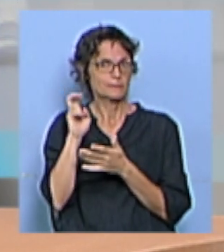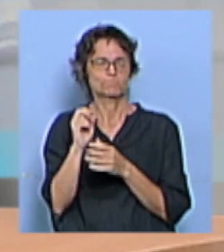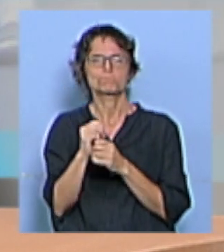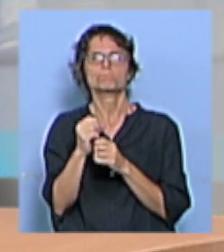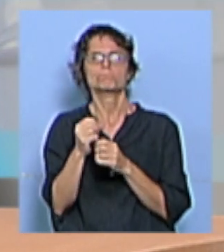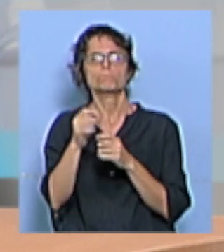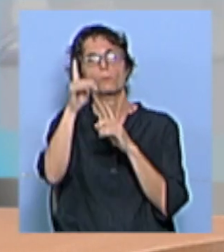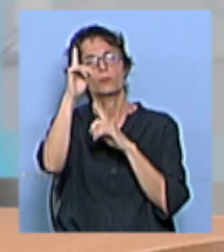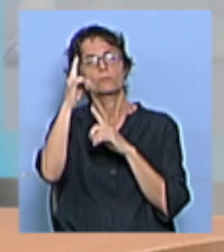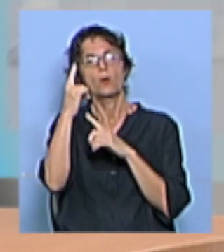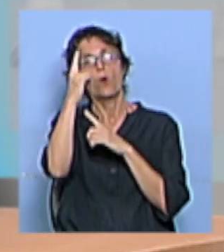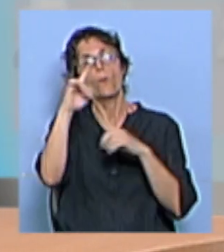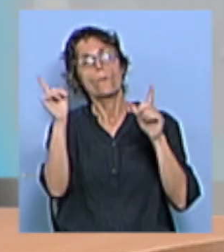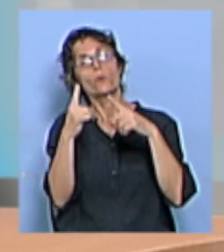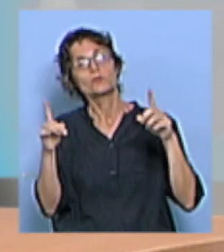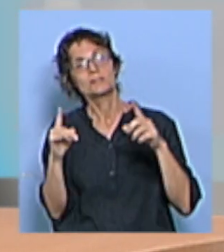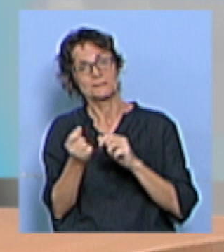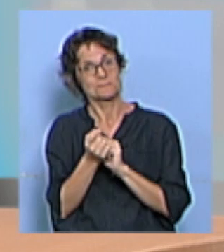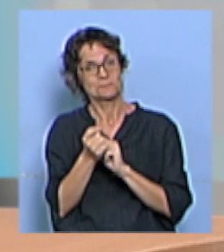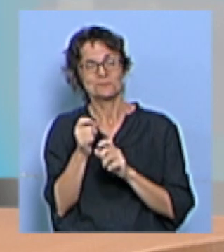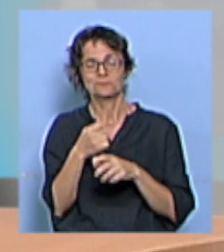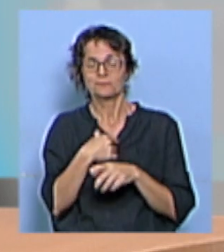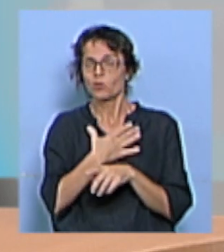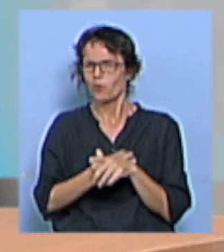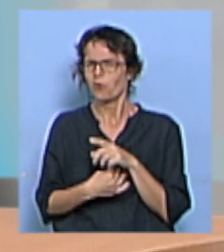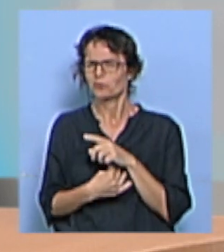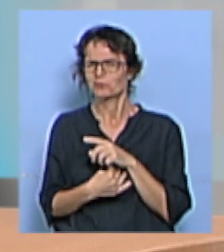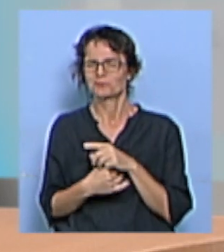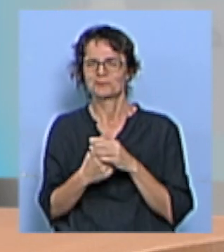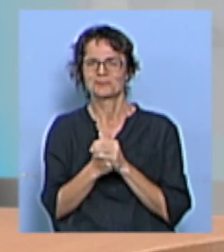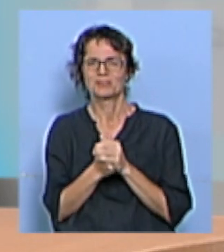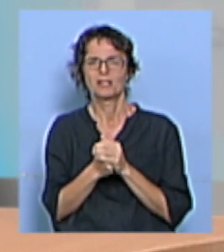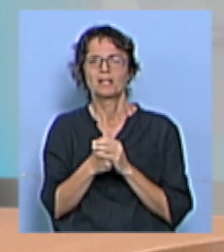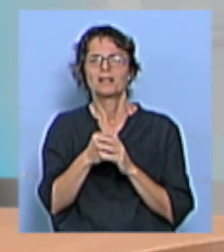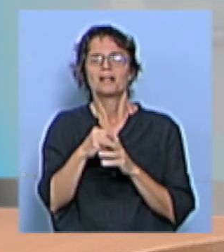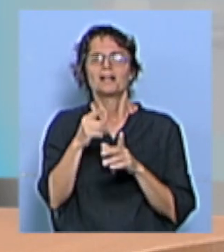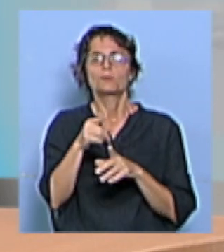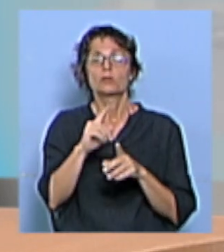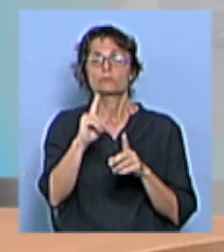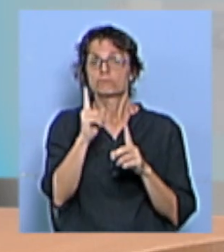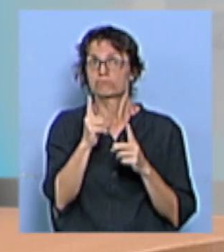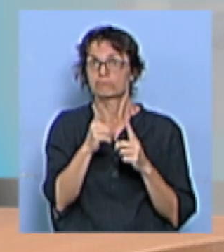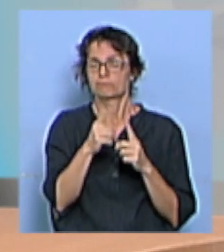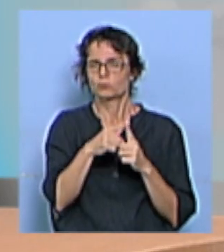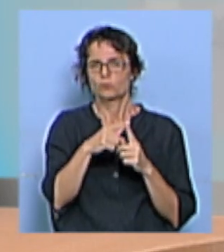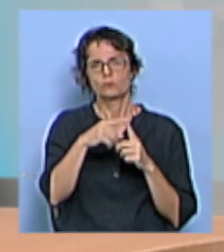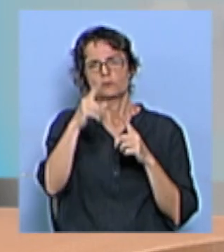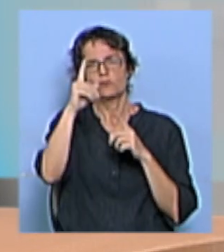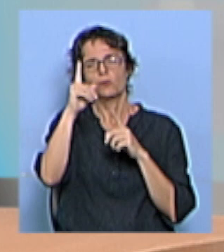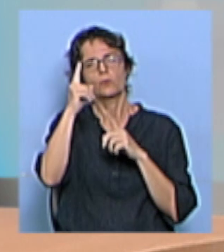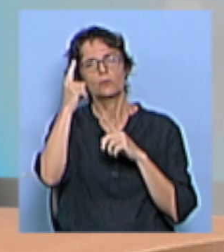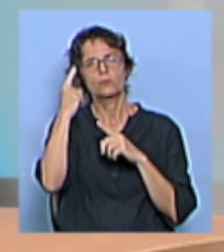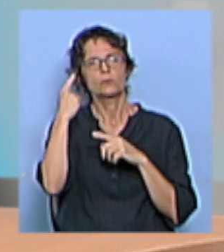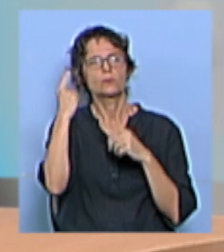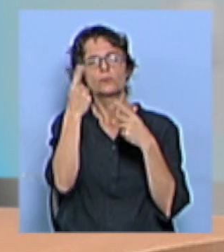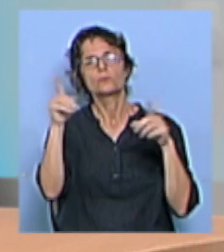CDs que eu escutei nestes últimos tempos. Um com músicas famosas, já muito antigas, de